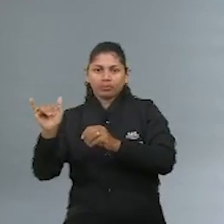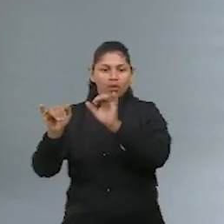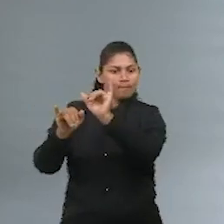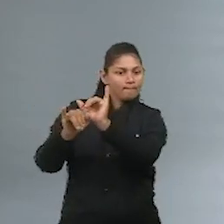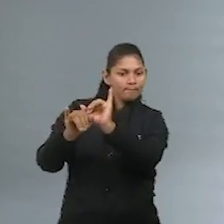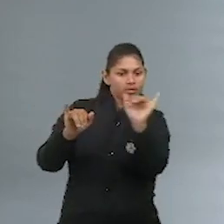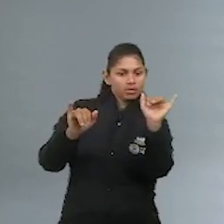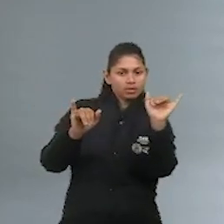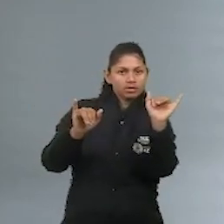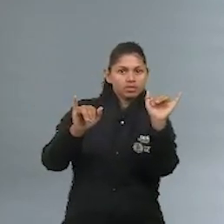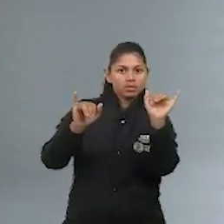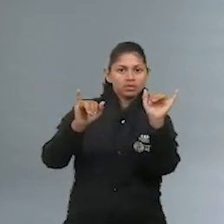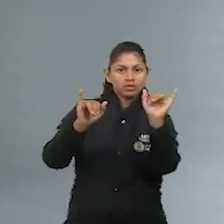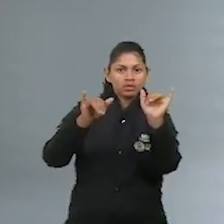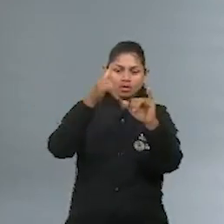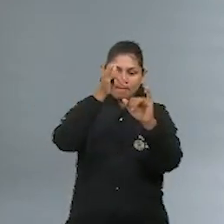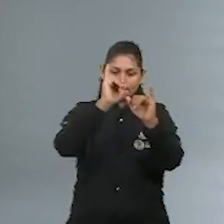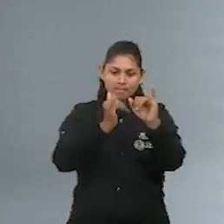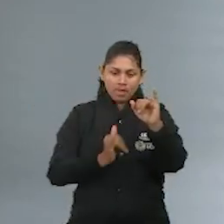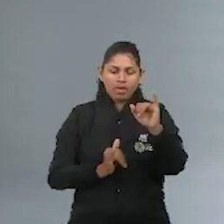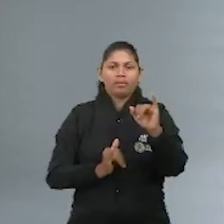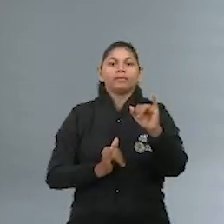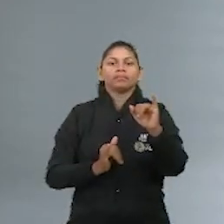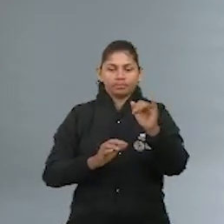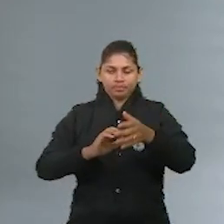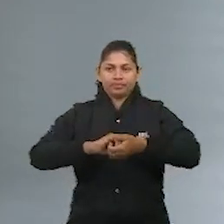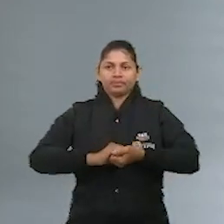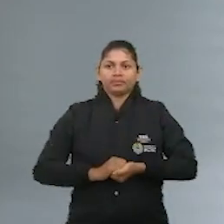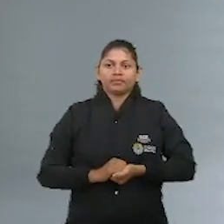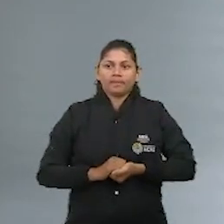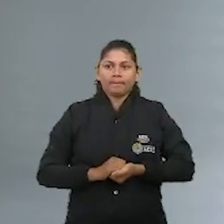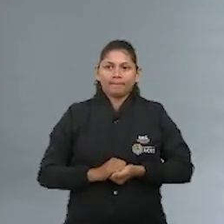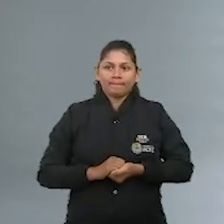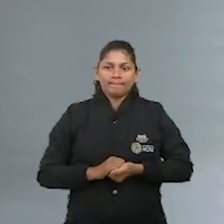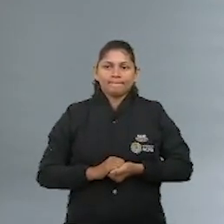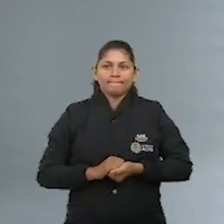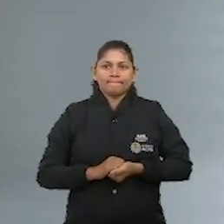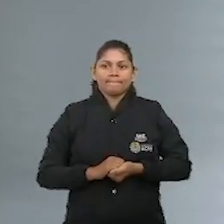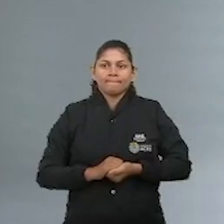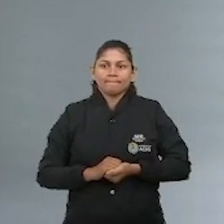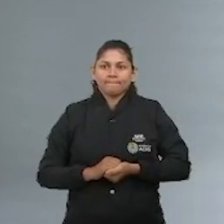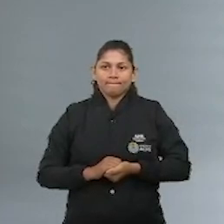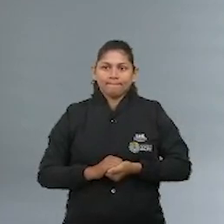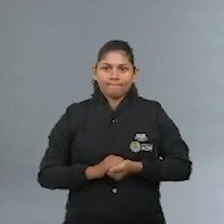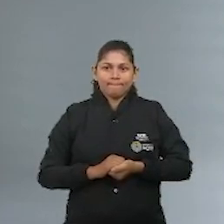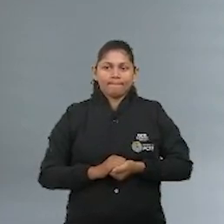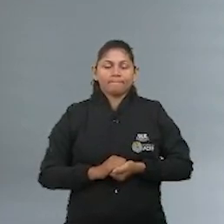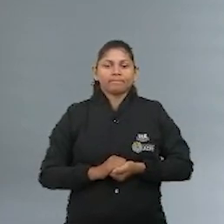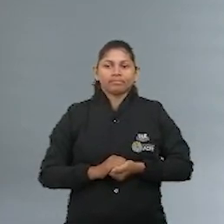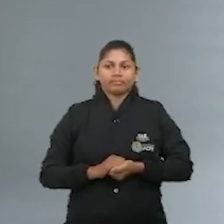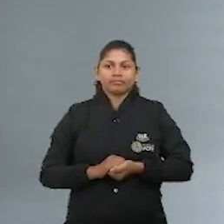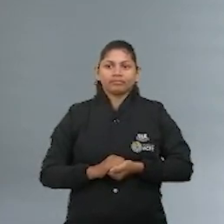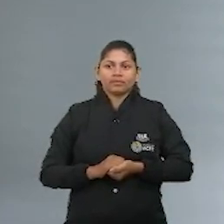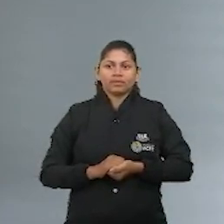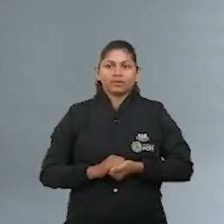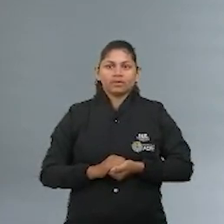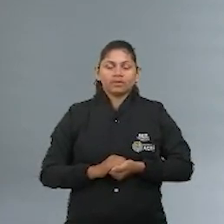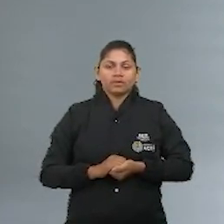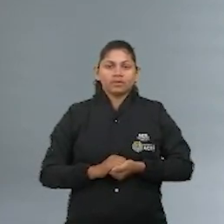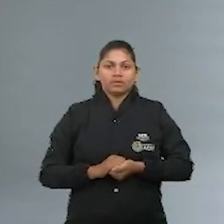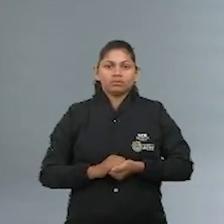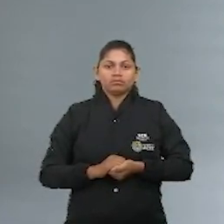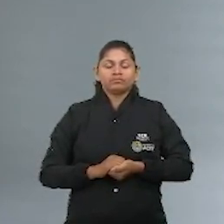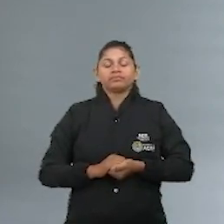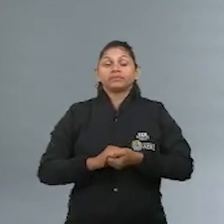uma parte e também outra parte se dividiu indo aqui para baixo. Tudo bem? Então aí a gente tem o nó aqui embaixo e aqui em